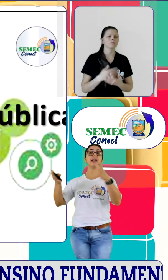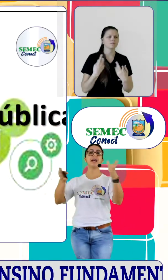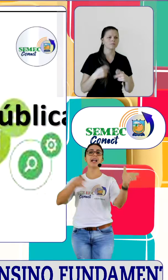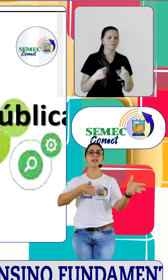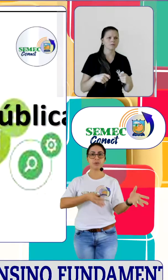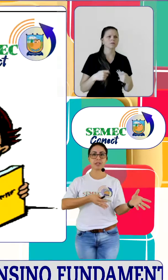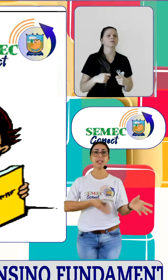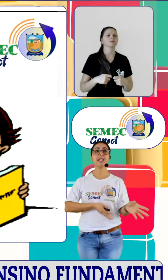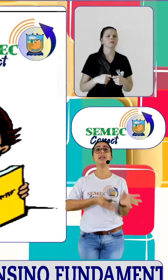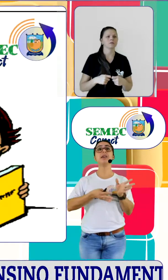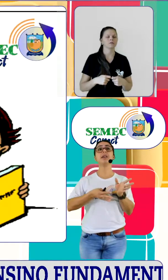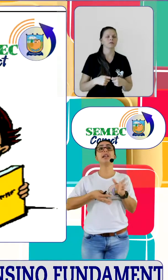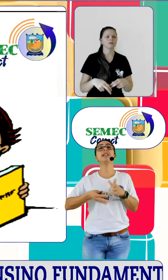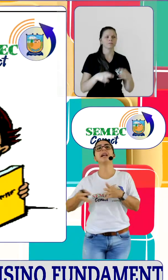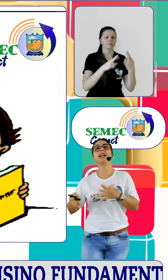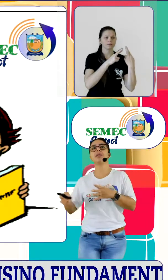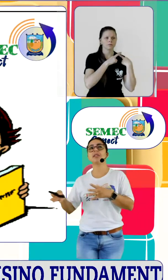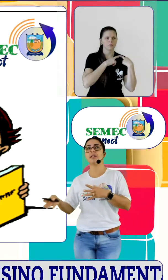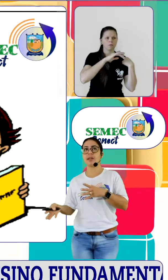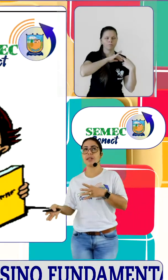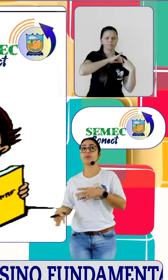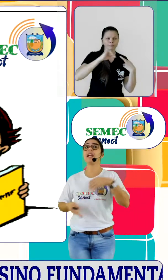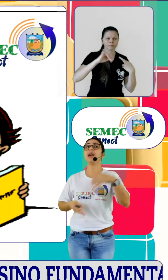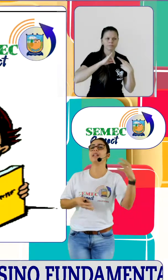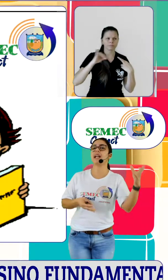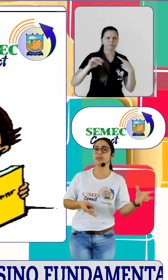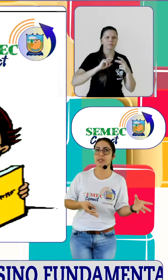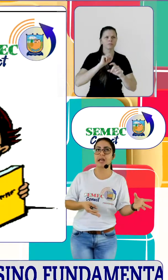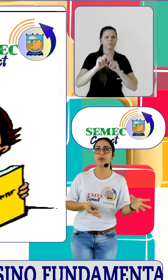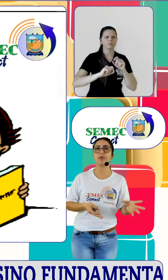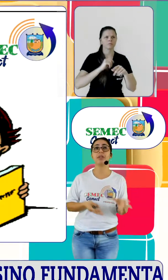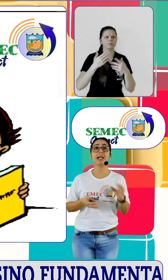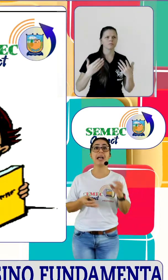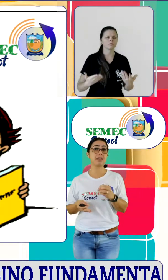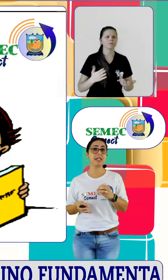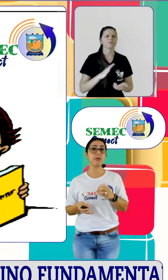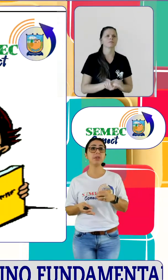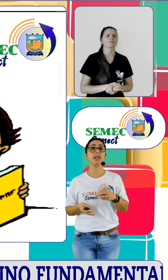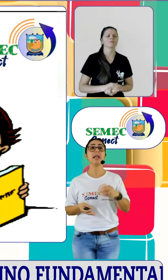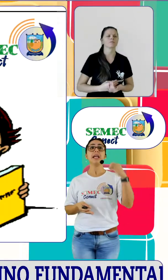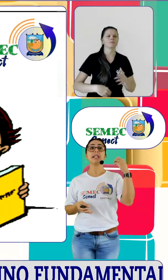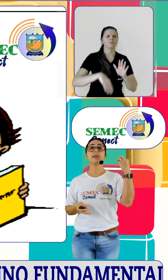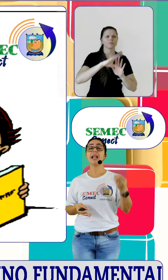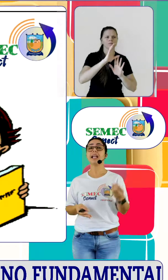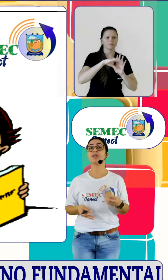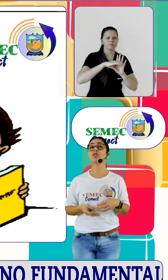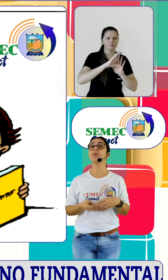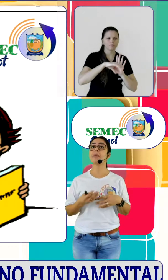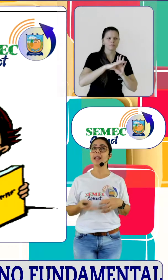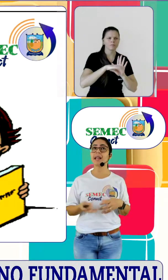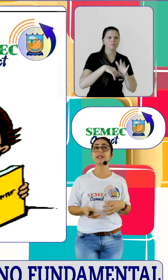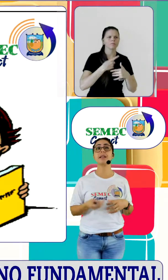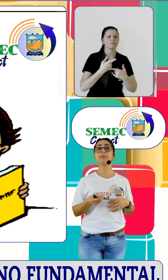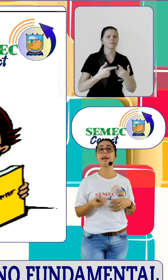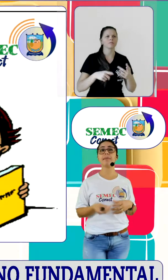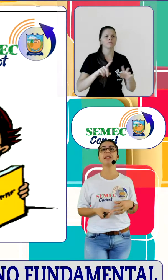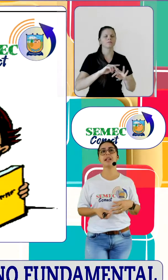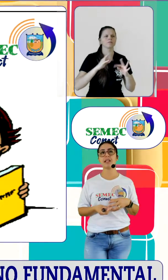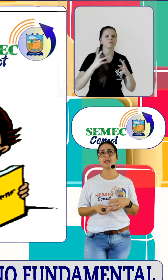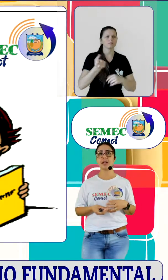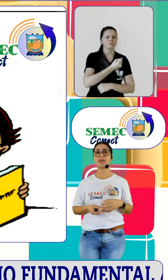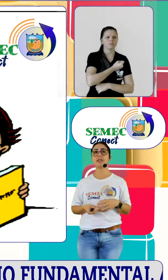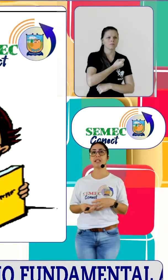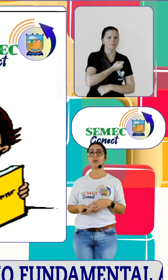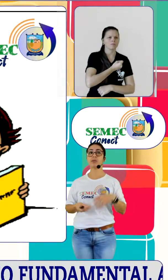de indicadores. E que indicadores são esses? O que é um indicador de saúde? O indicador de saúde são relações numéricas que permitem